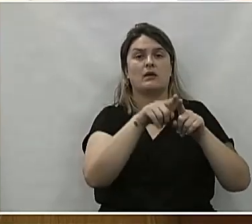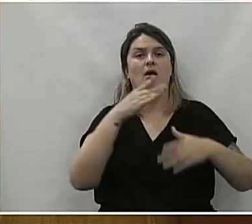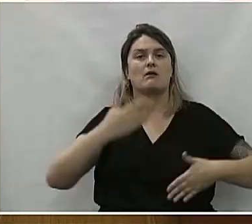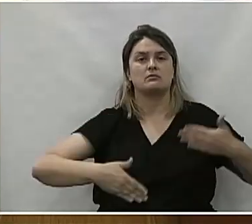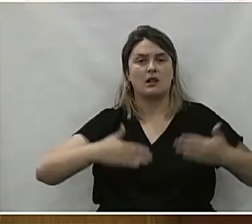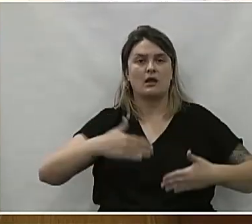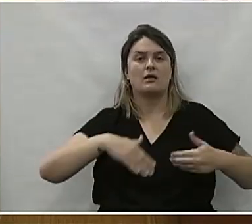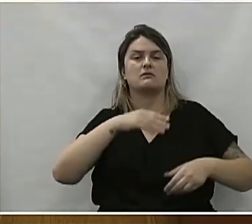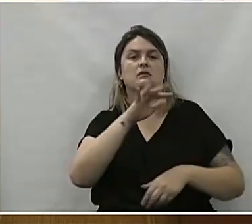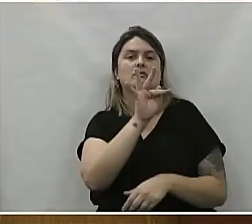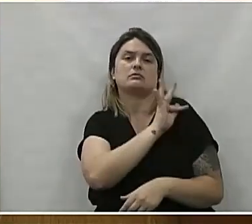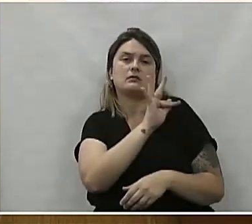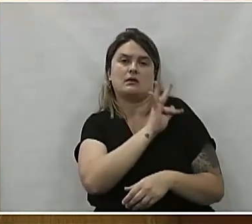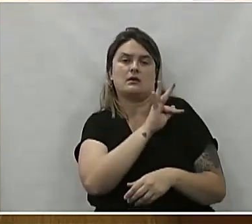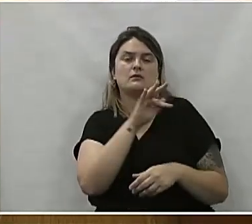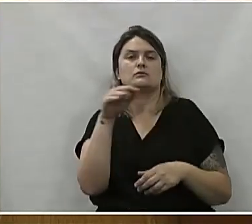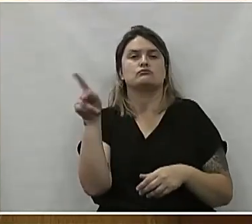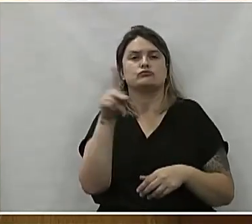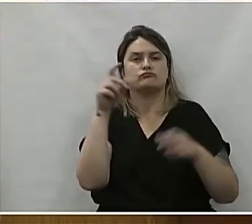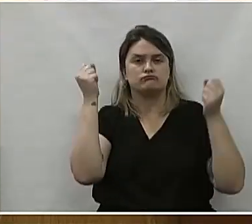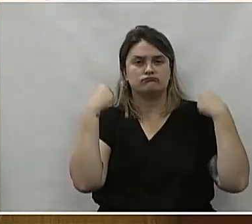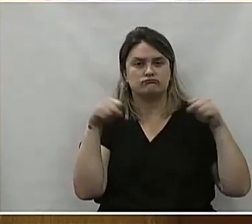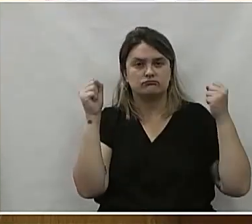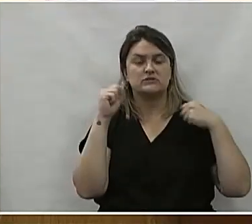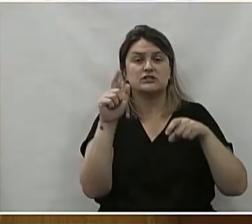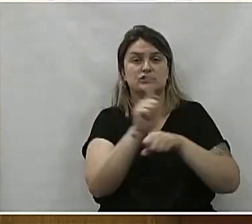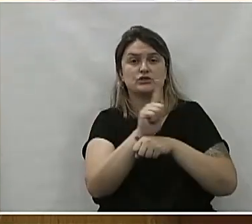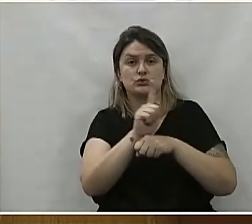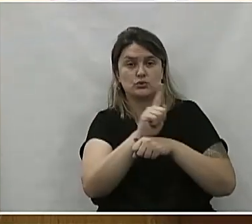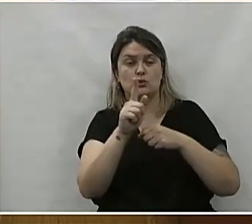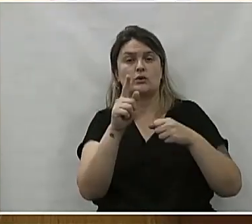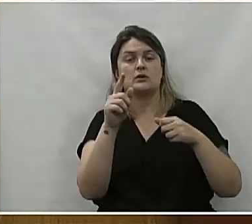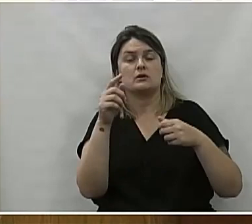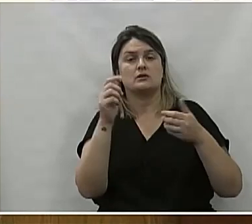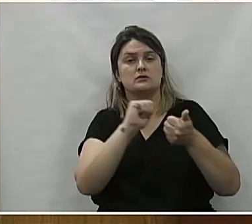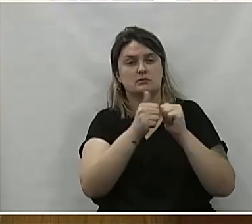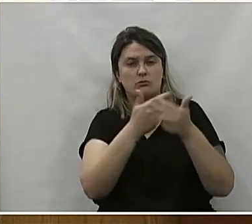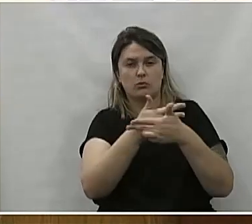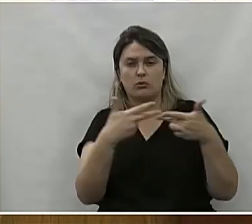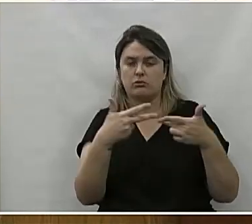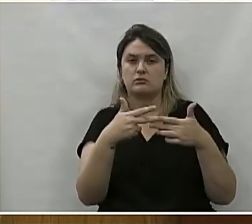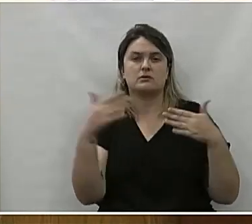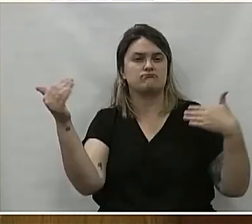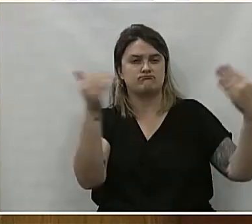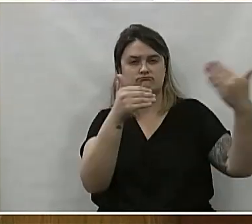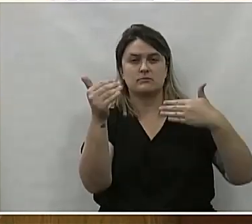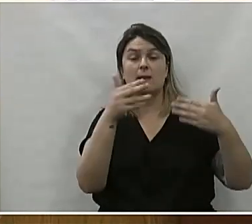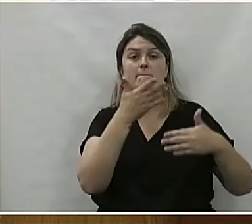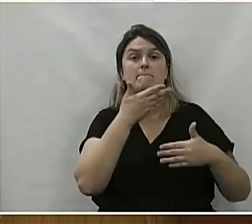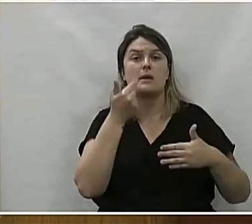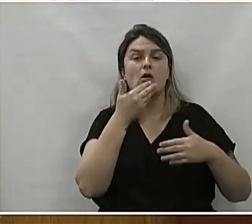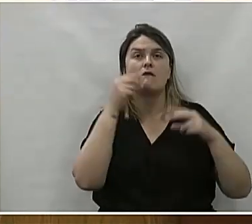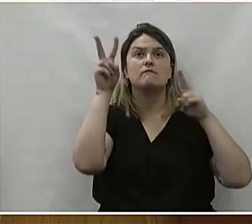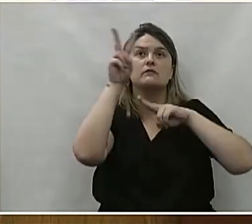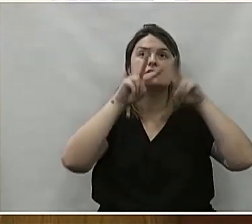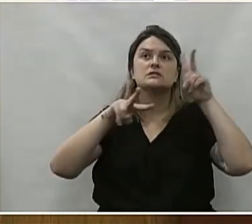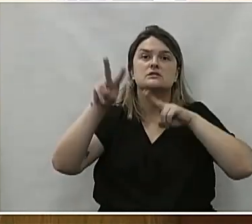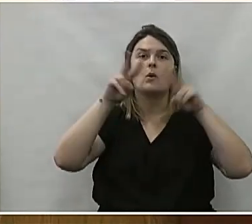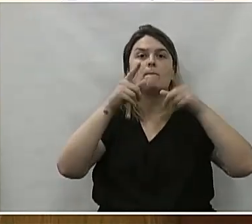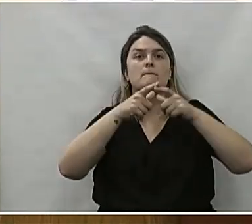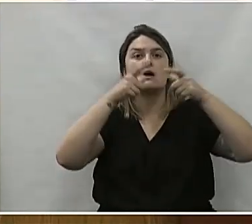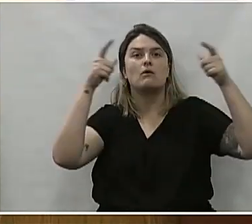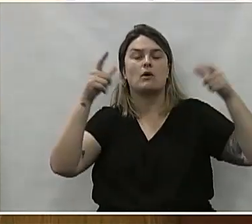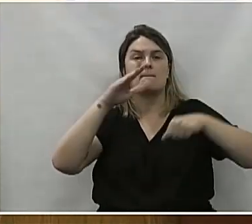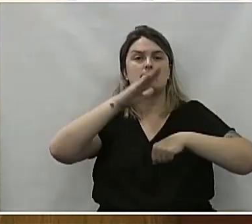atletas Treinadores Educadores físicos Gestores esportivos E membros Da comunidade Em geral Proporcionando assim Uma visão abrangente E